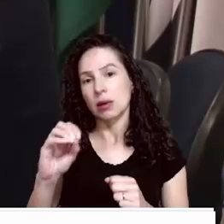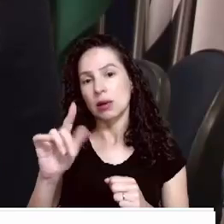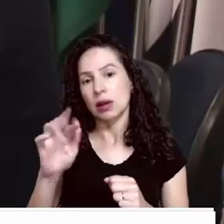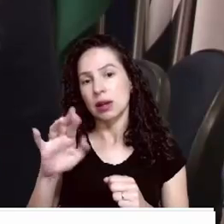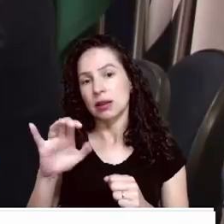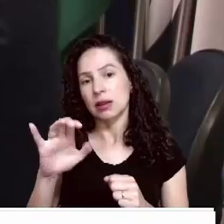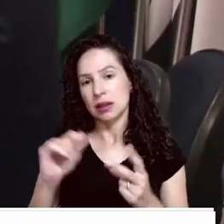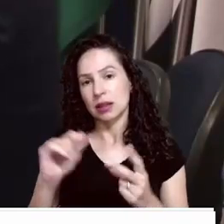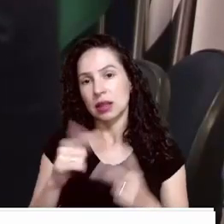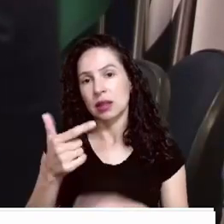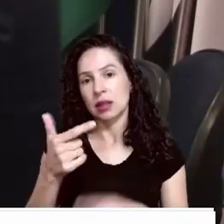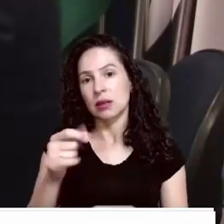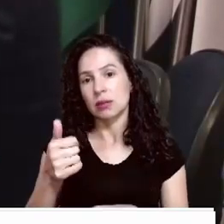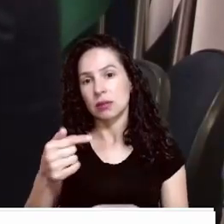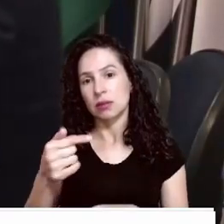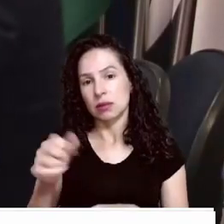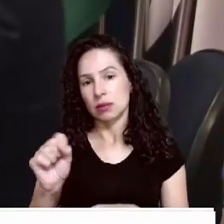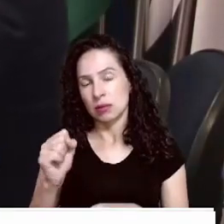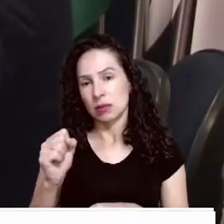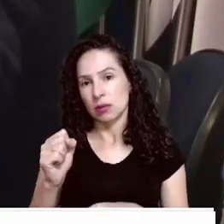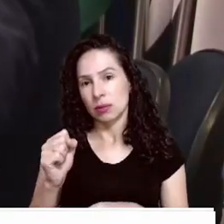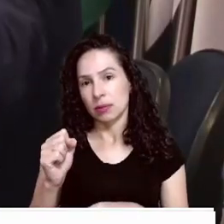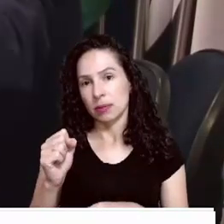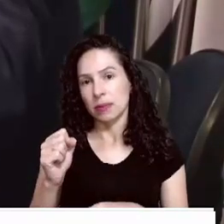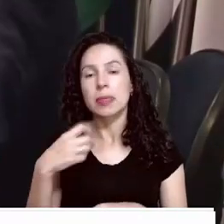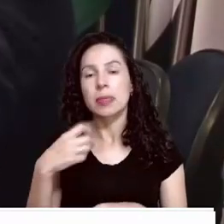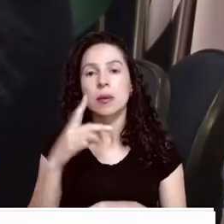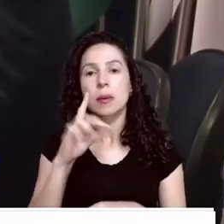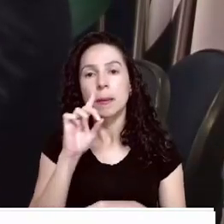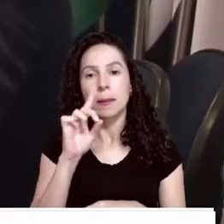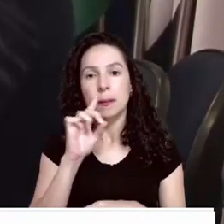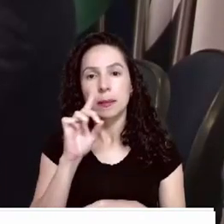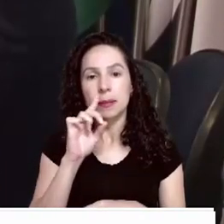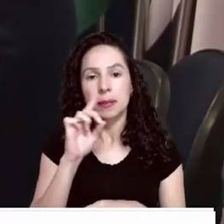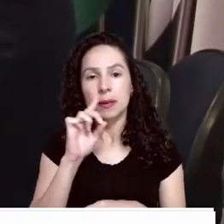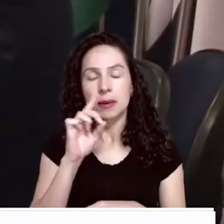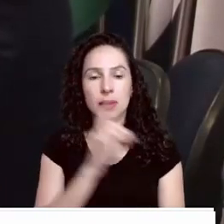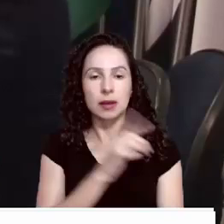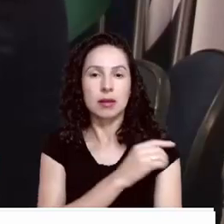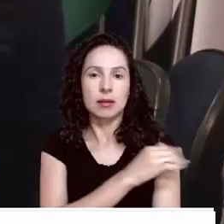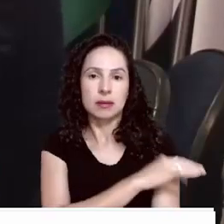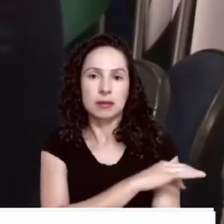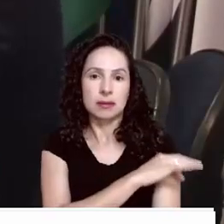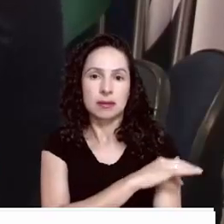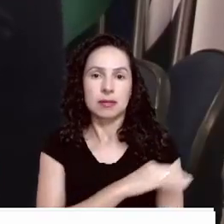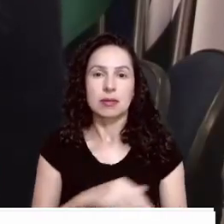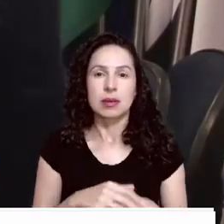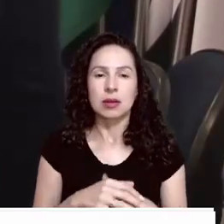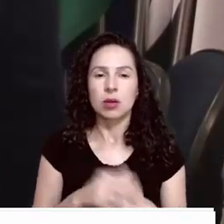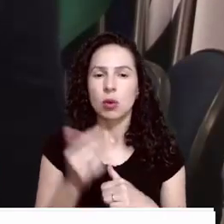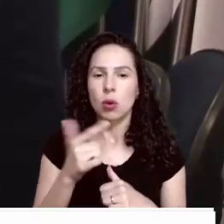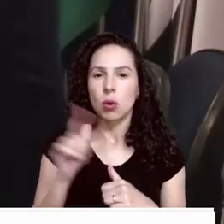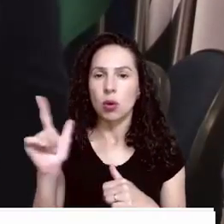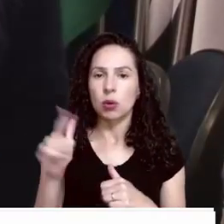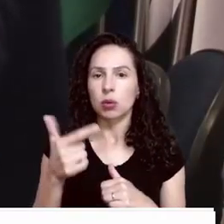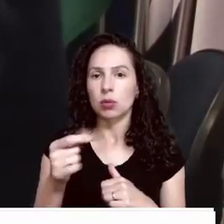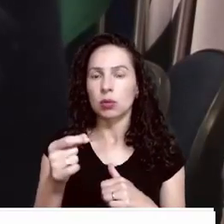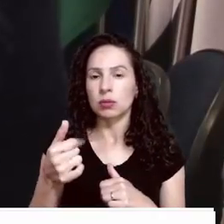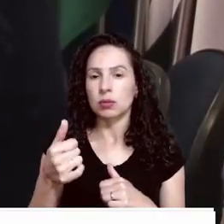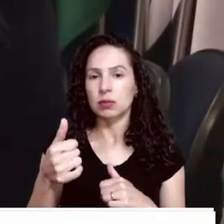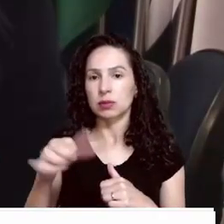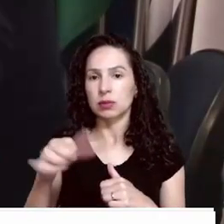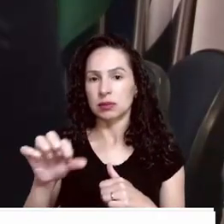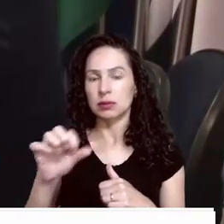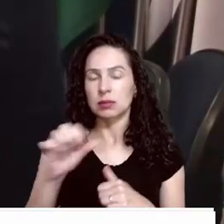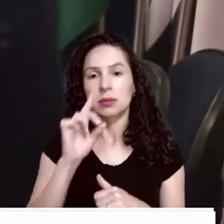2018 pelo, então, Donizete da Farmácia, outro 2019 pelo Donizete da